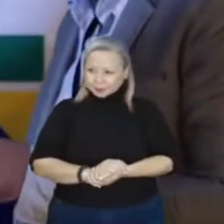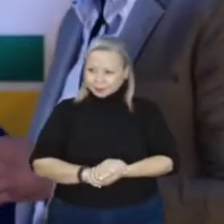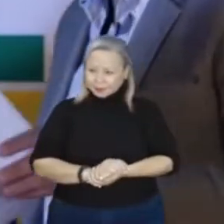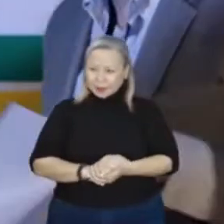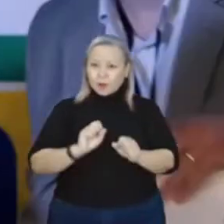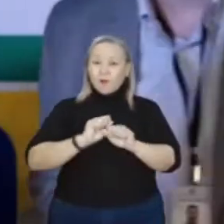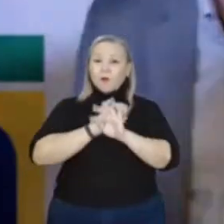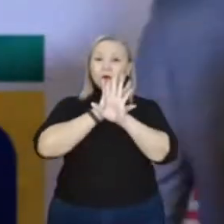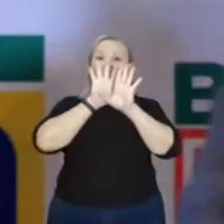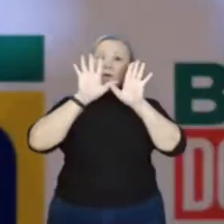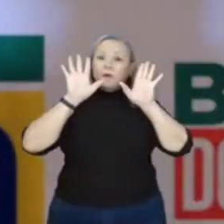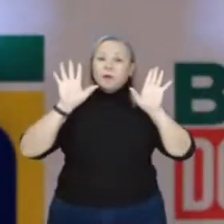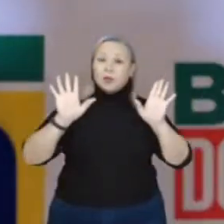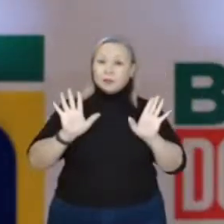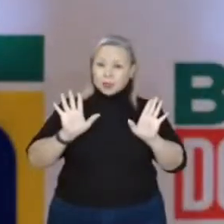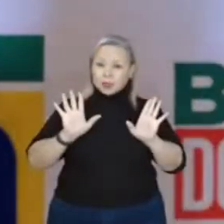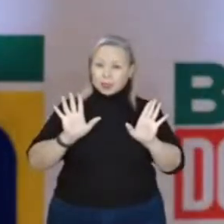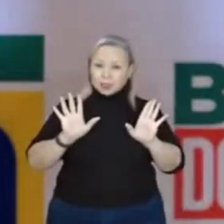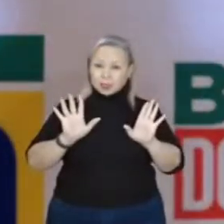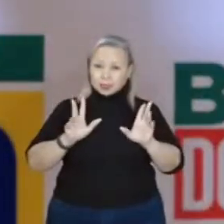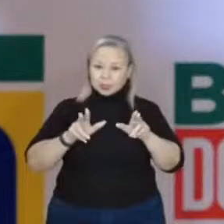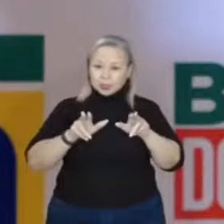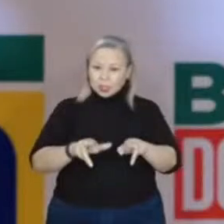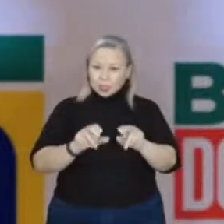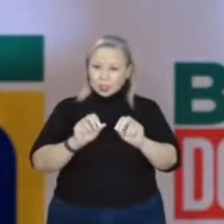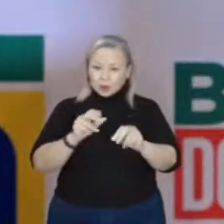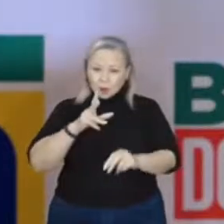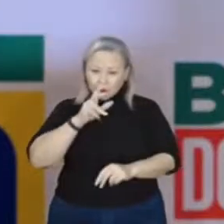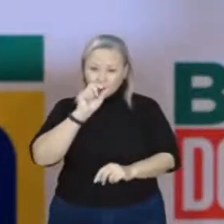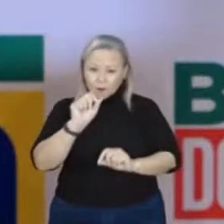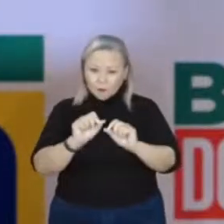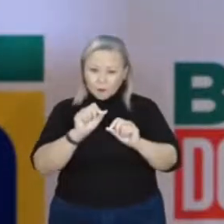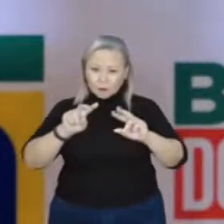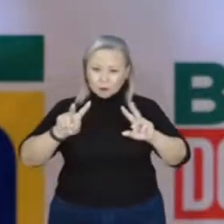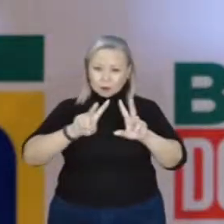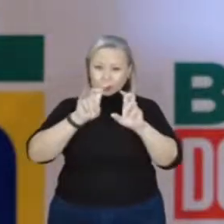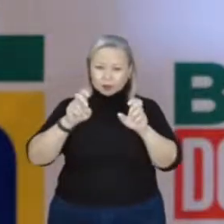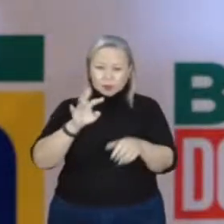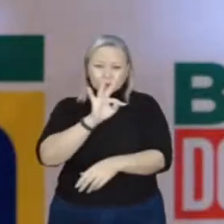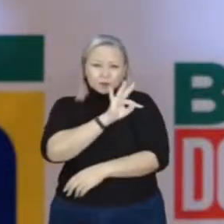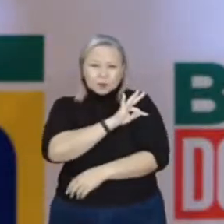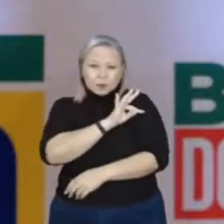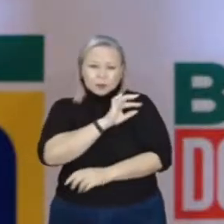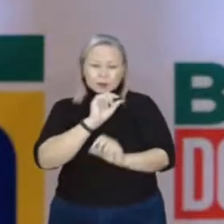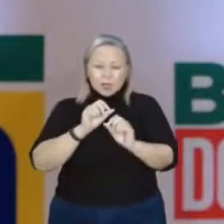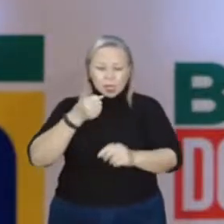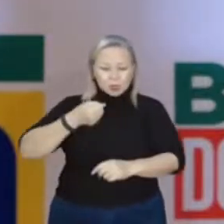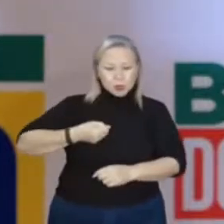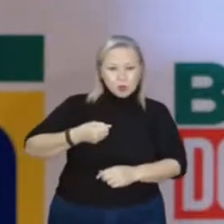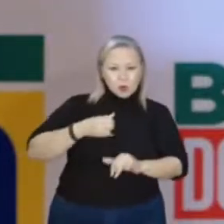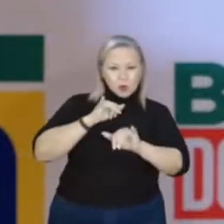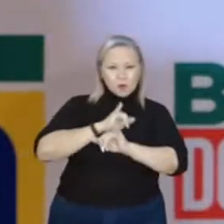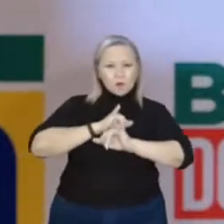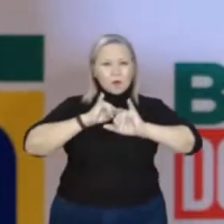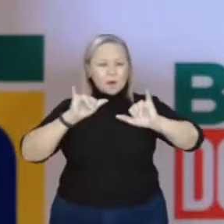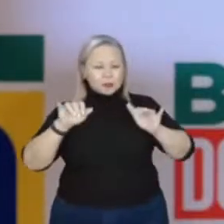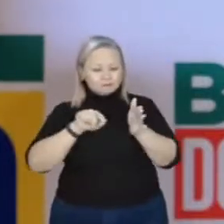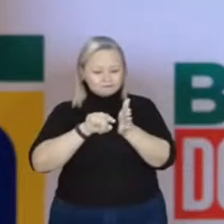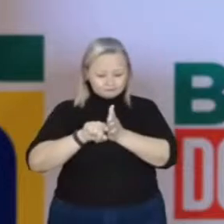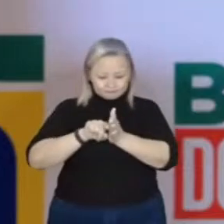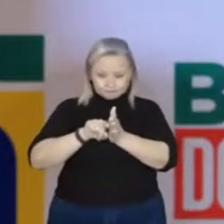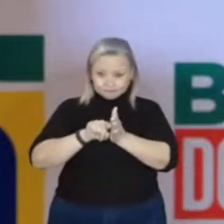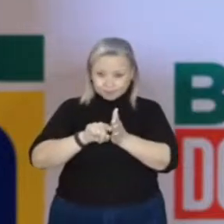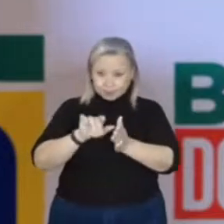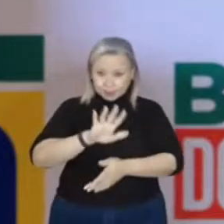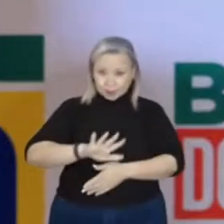transparente e com um forte viés técnico, no sentido de números, dados, levantamentos para